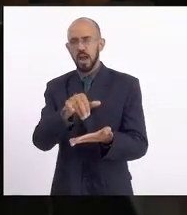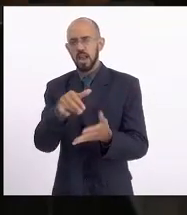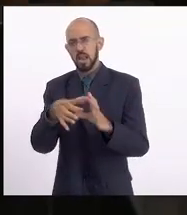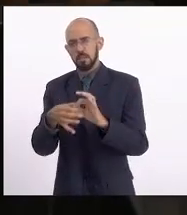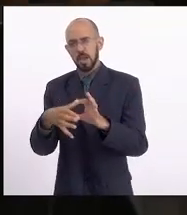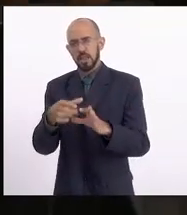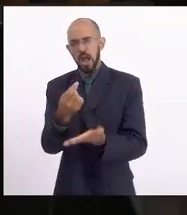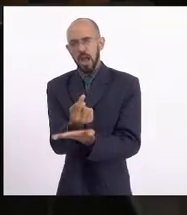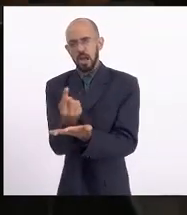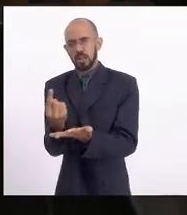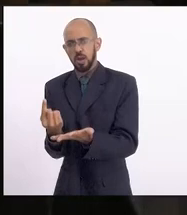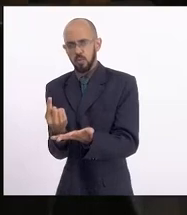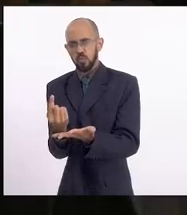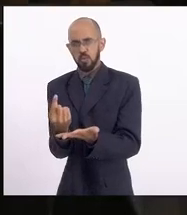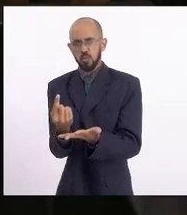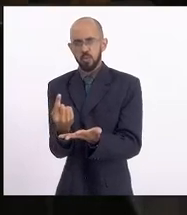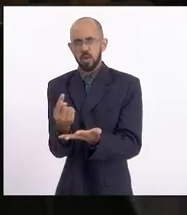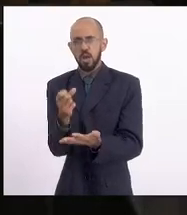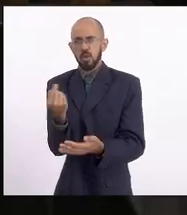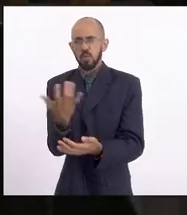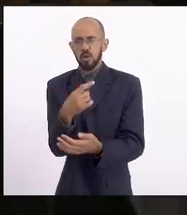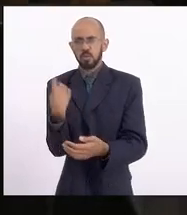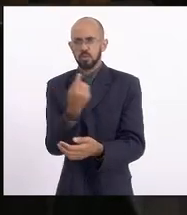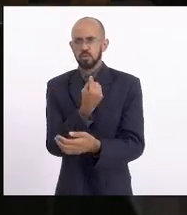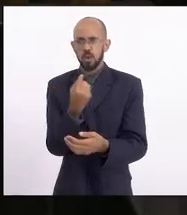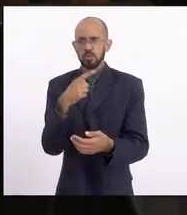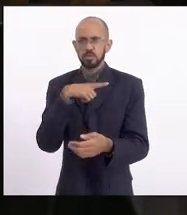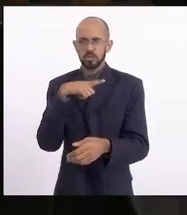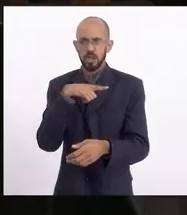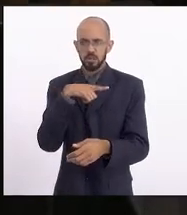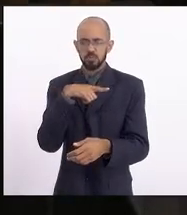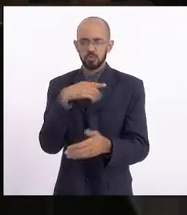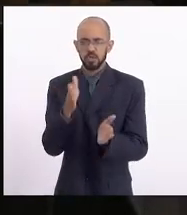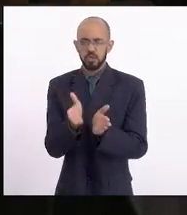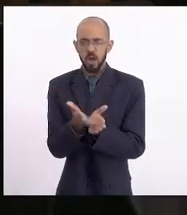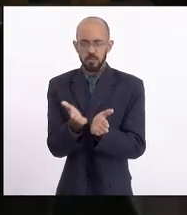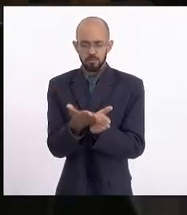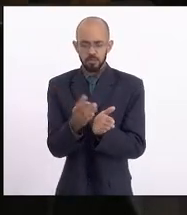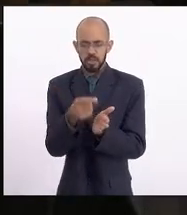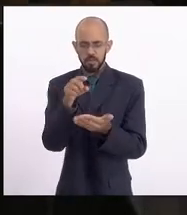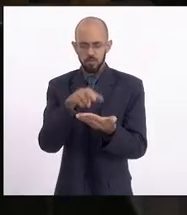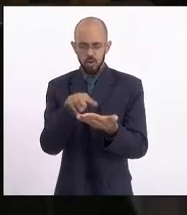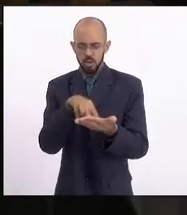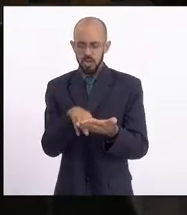nós temos, está aqui, eu vou até abrir, para que